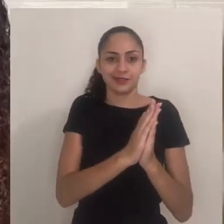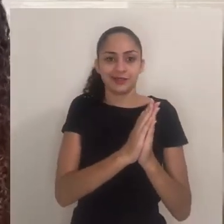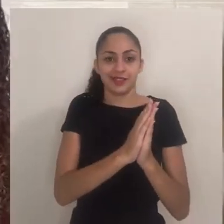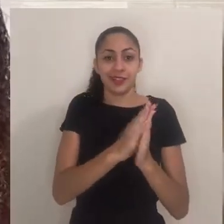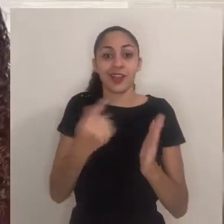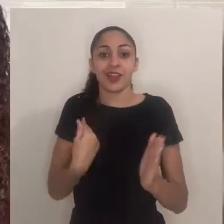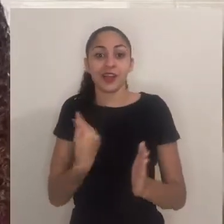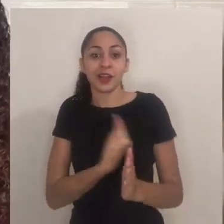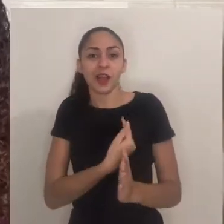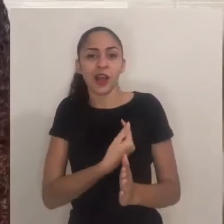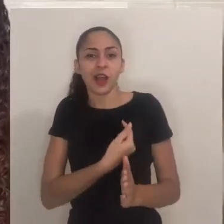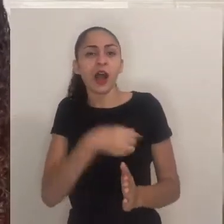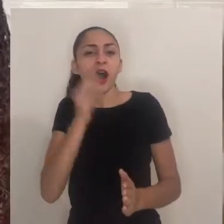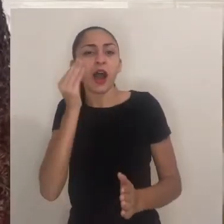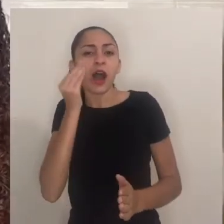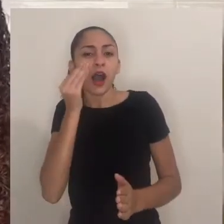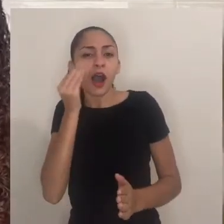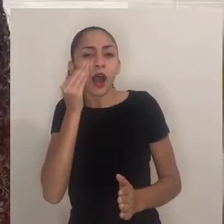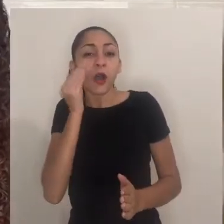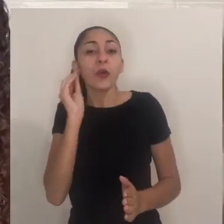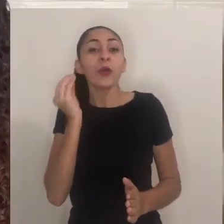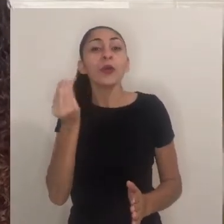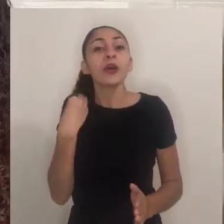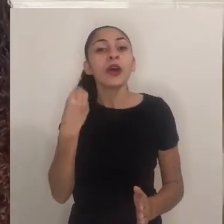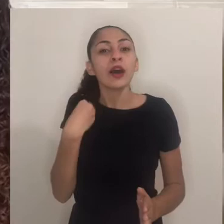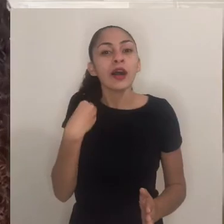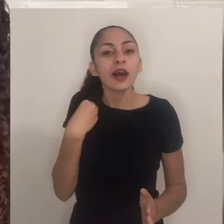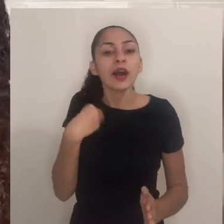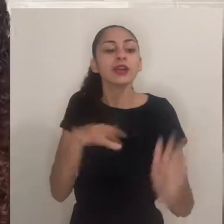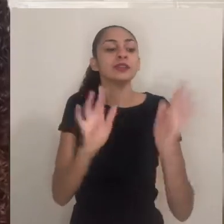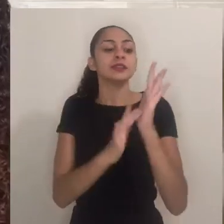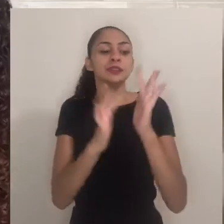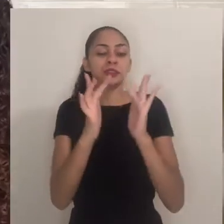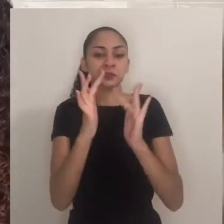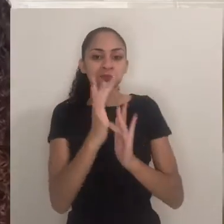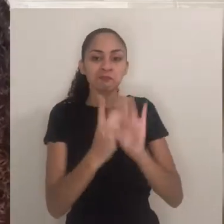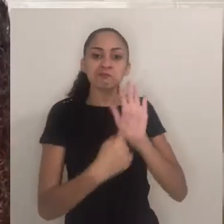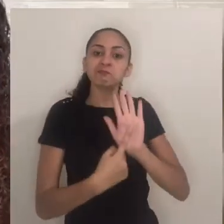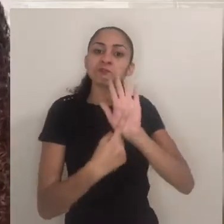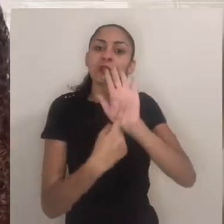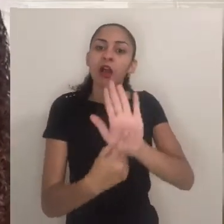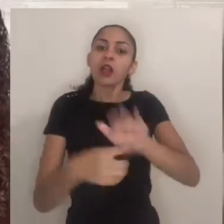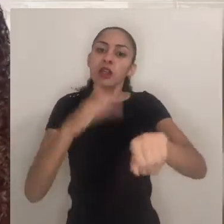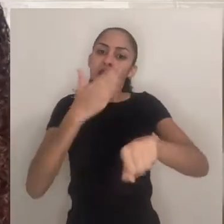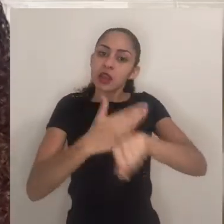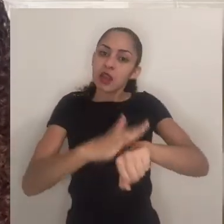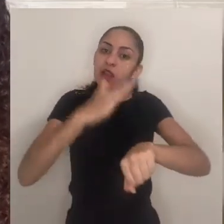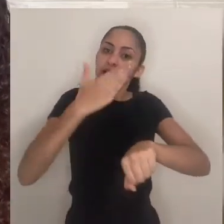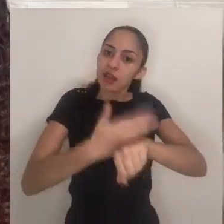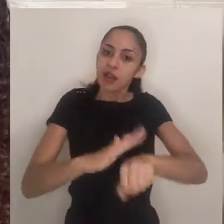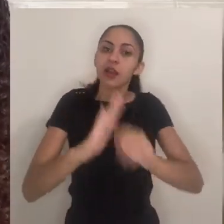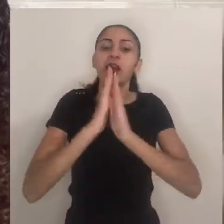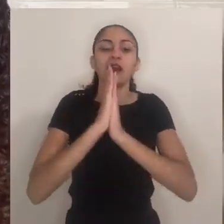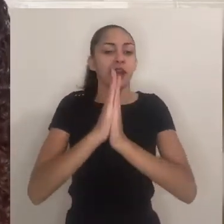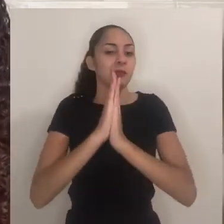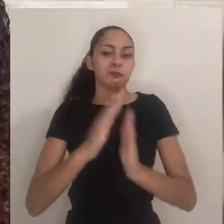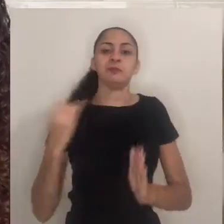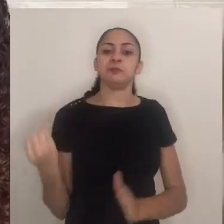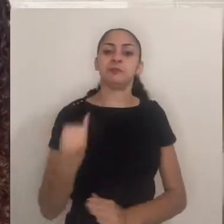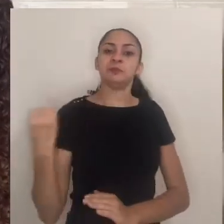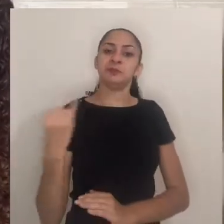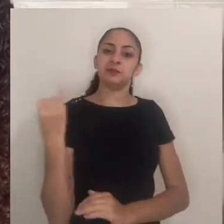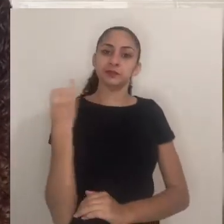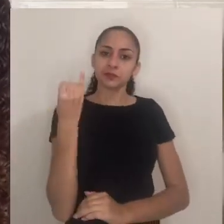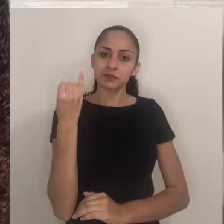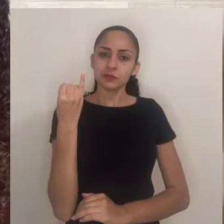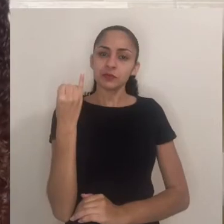também. Então, nós observamos, uma das evidências é que Jesus tinha essa vida de oração. Jesus nos ensinou na prática a importância